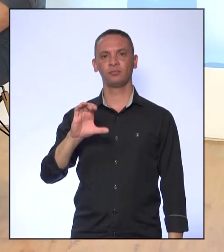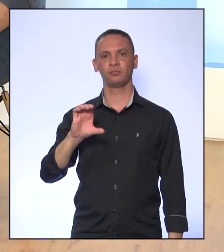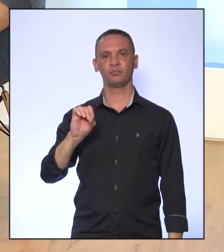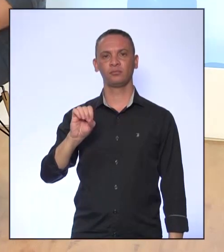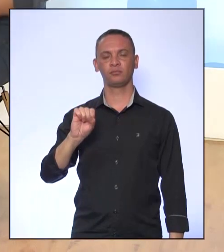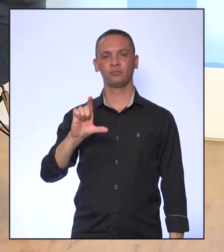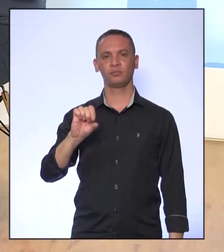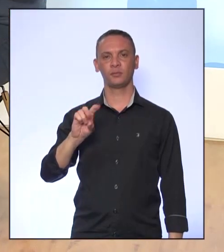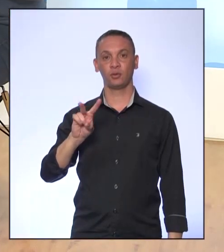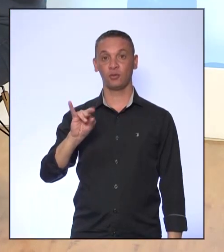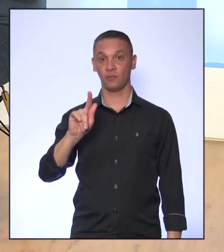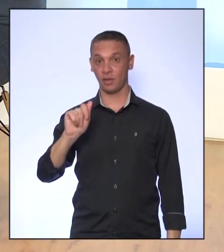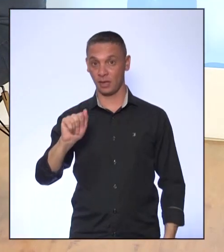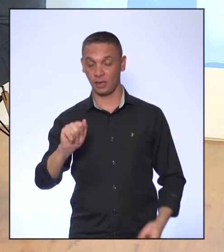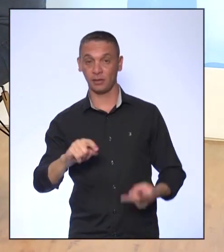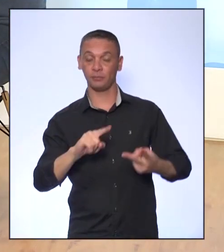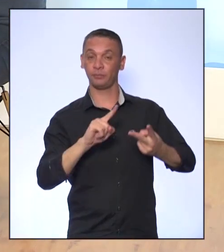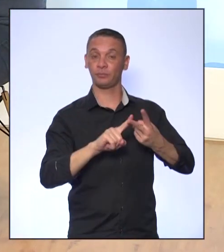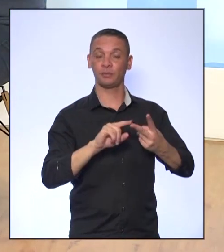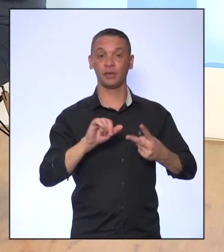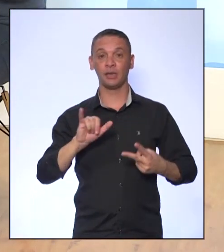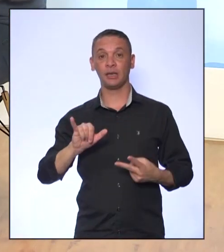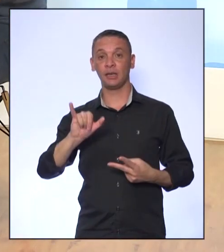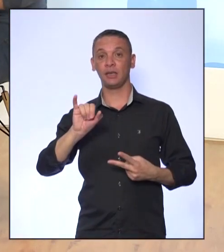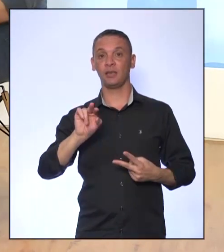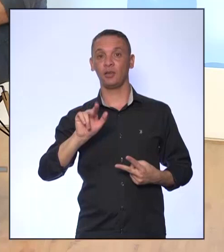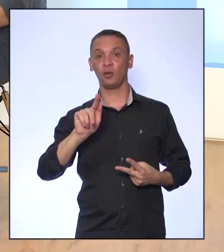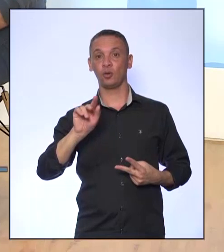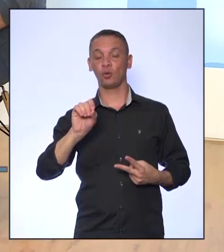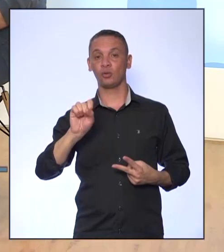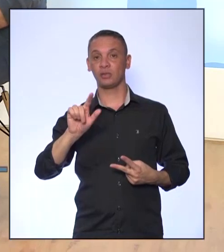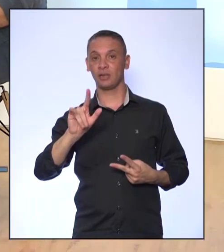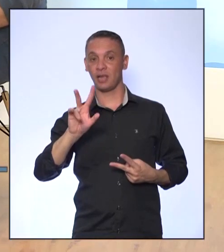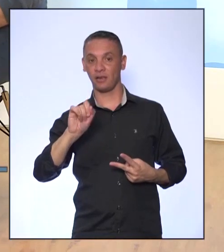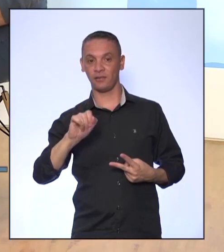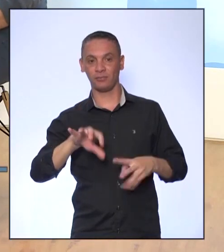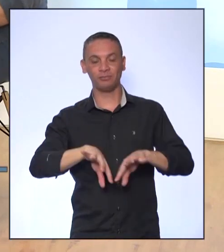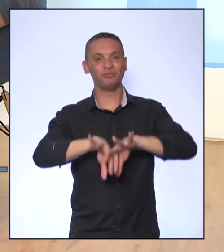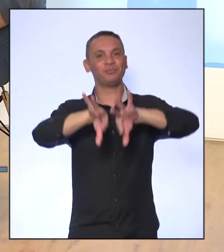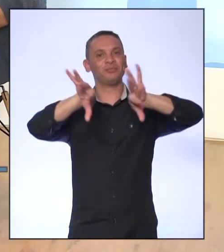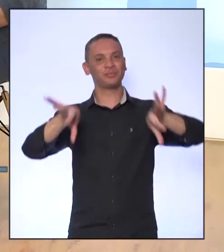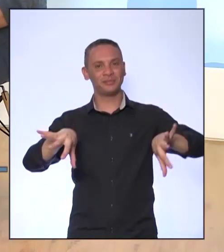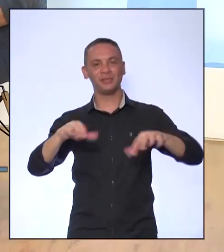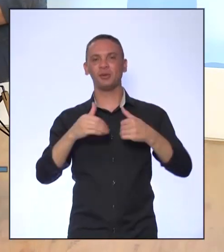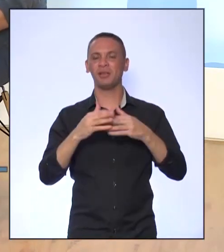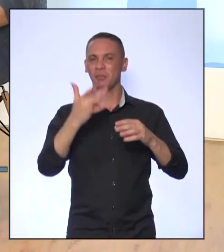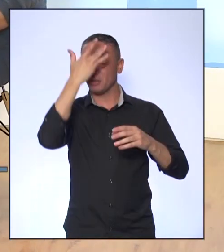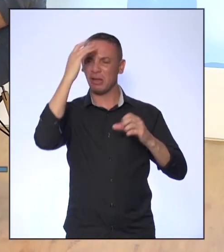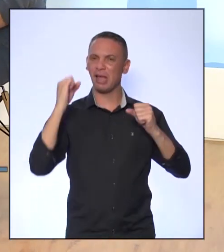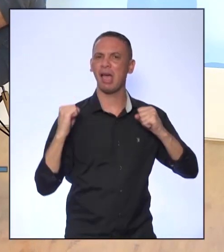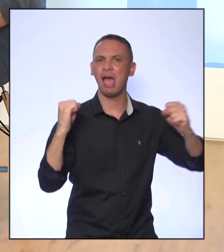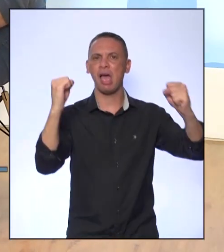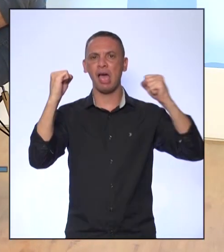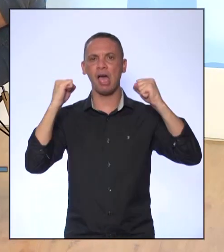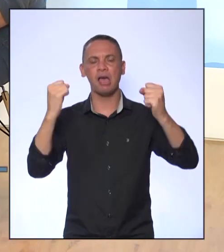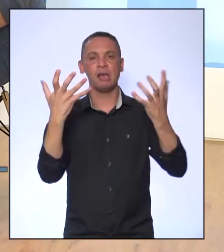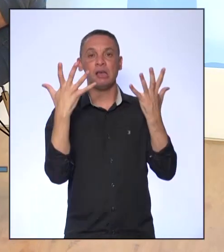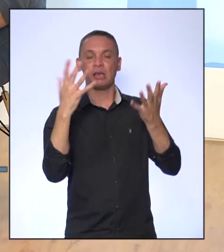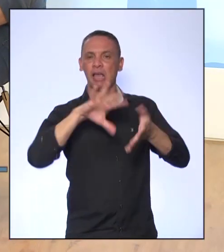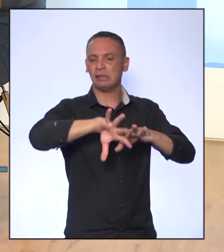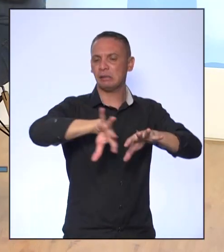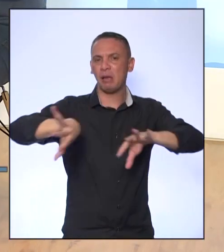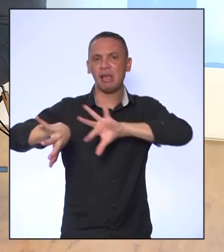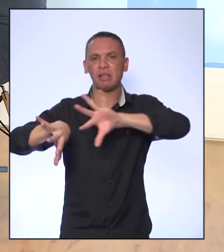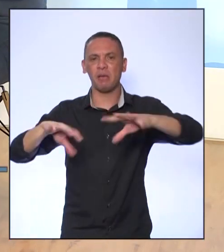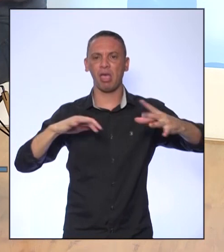Iugoslávia, que eram países com anexações de outros territórios, e aí eles acabaram, consequentemente,